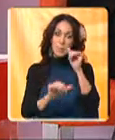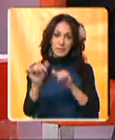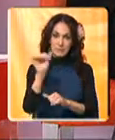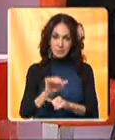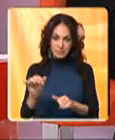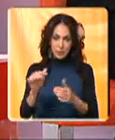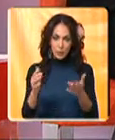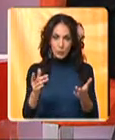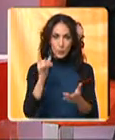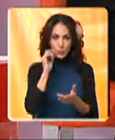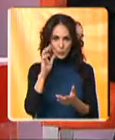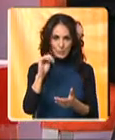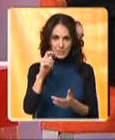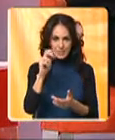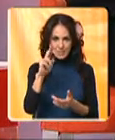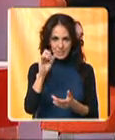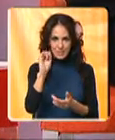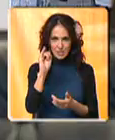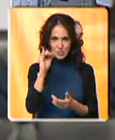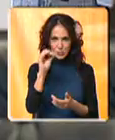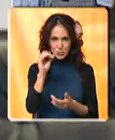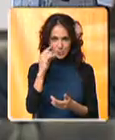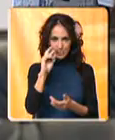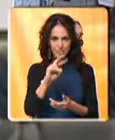a que foi submetido o Sérgio.